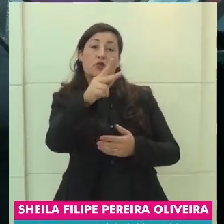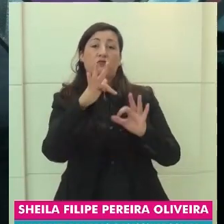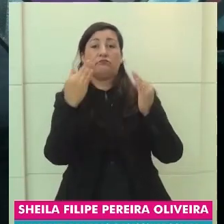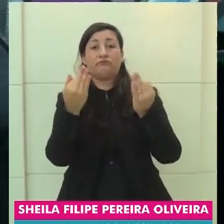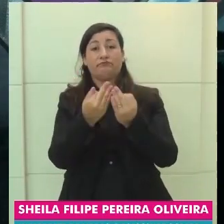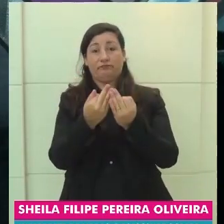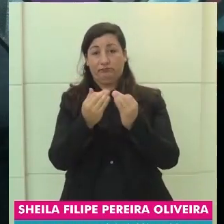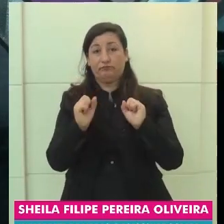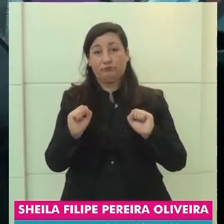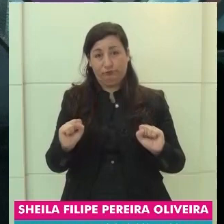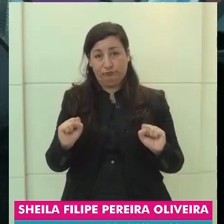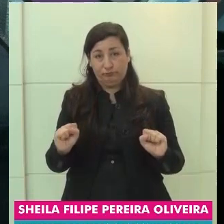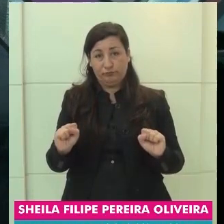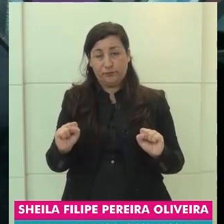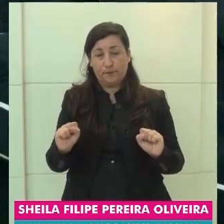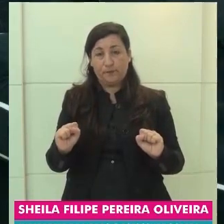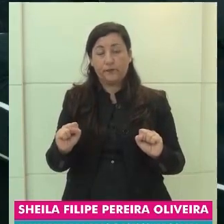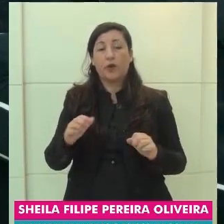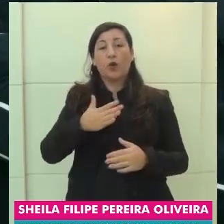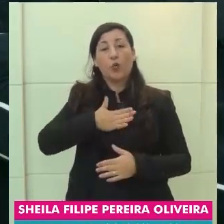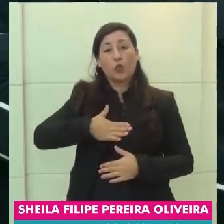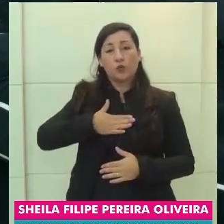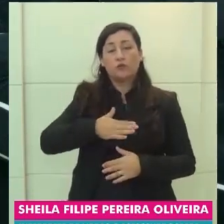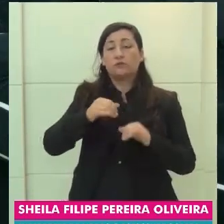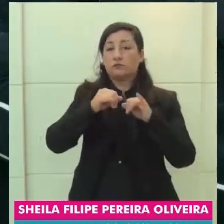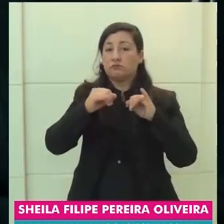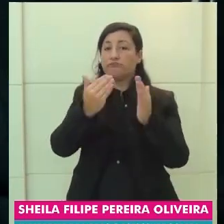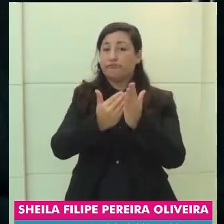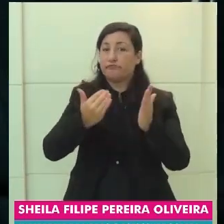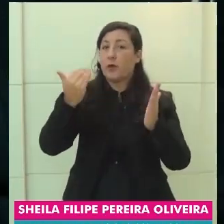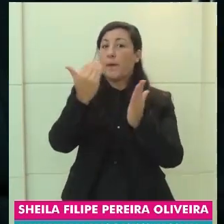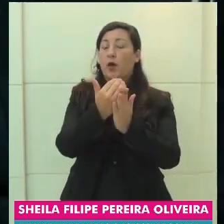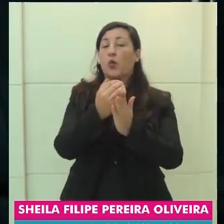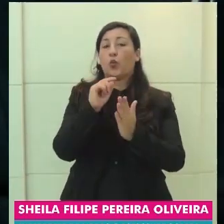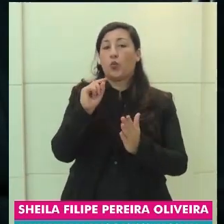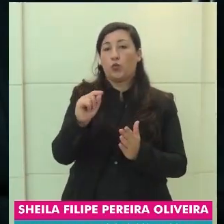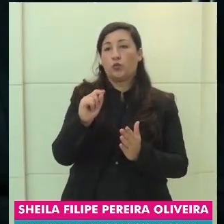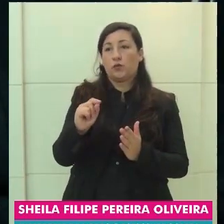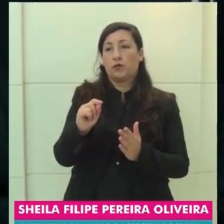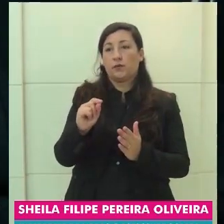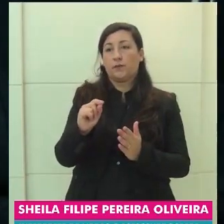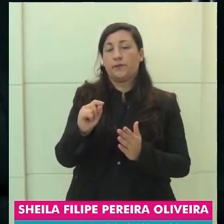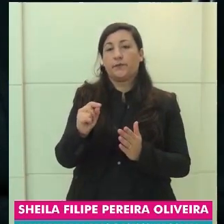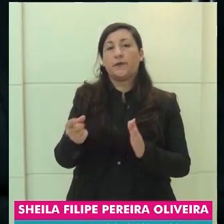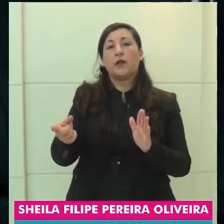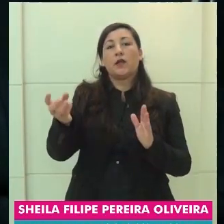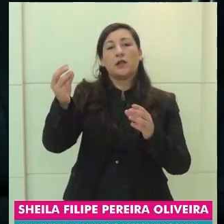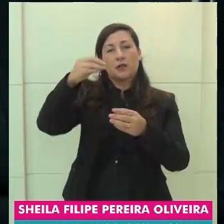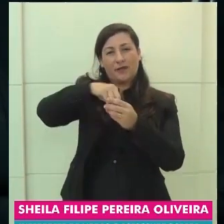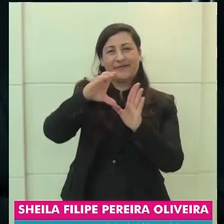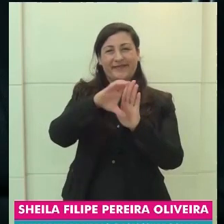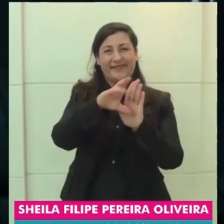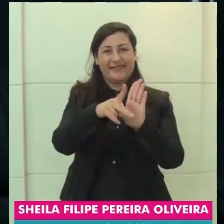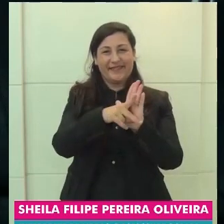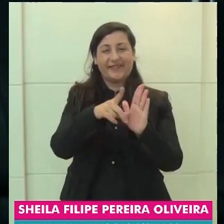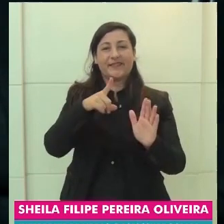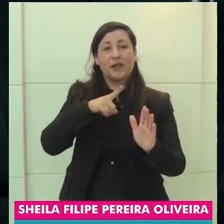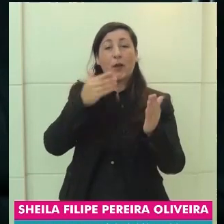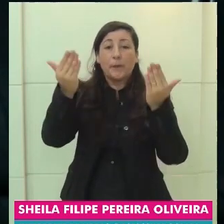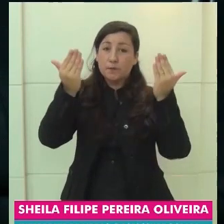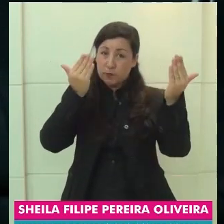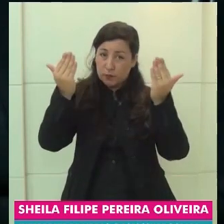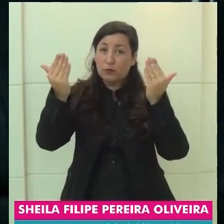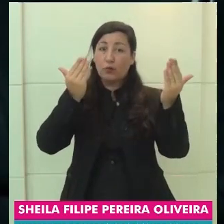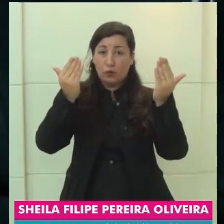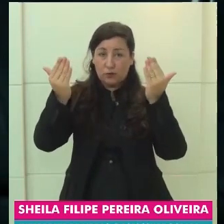gostaríamos de reforçar também que o Centro de Atendimento ao Surdo, ele consta com uma psicóloga que